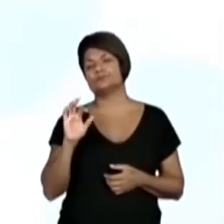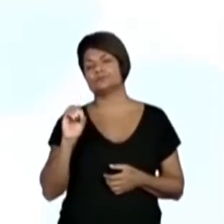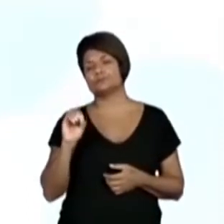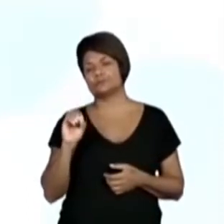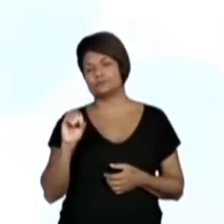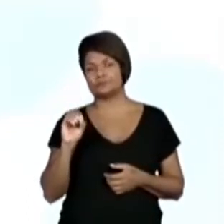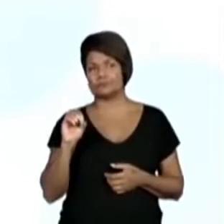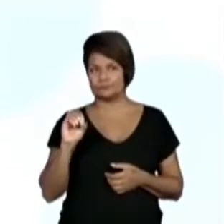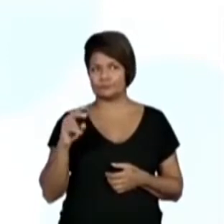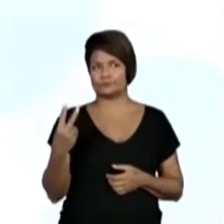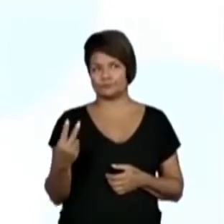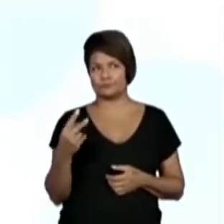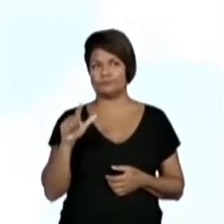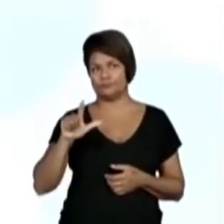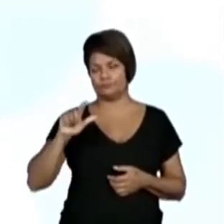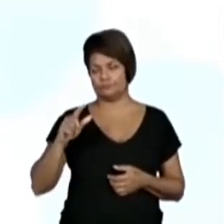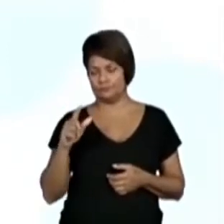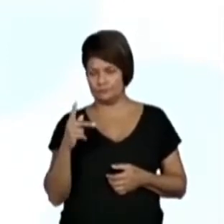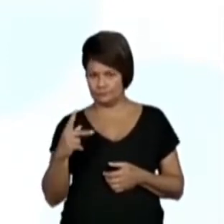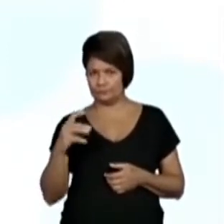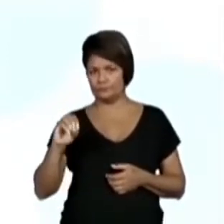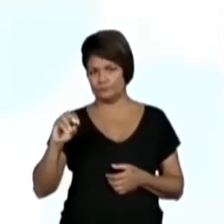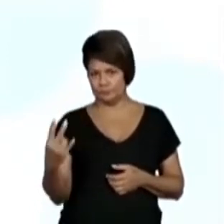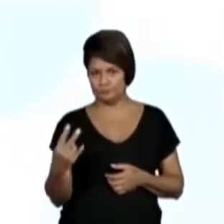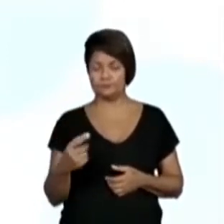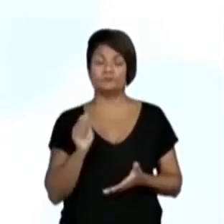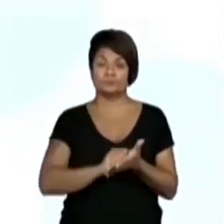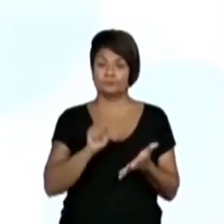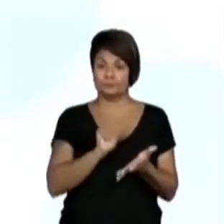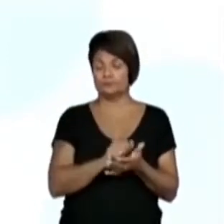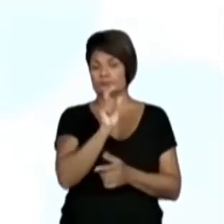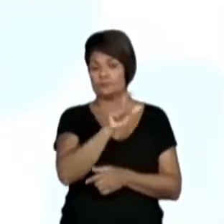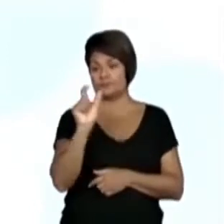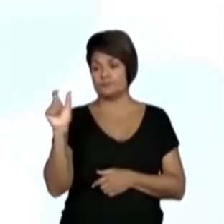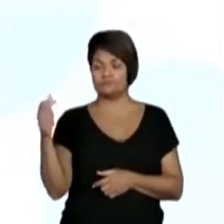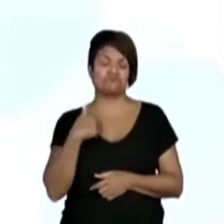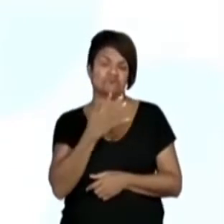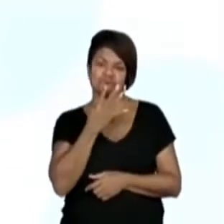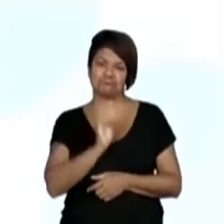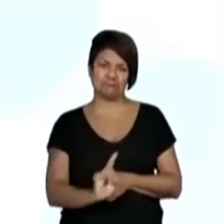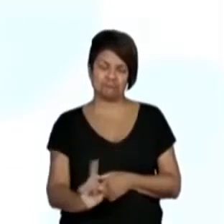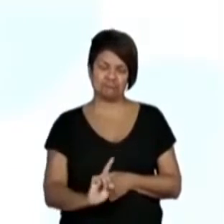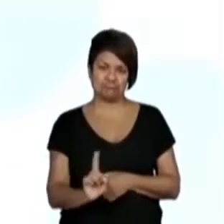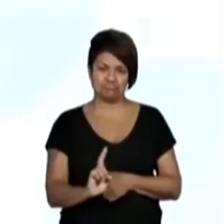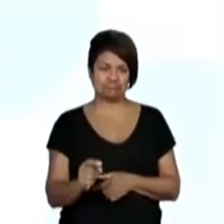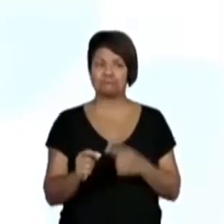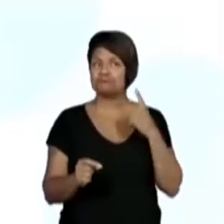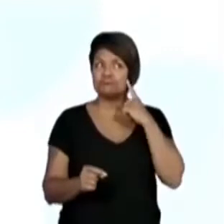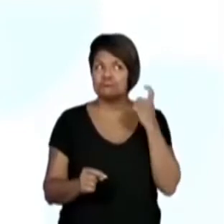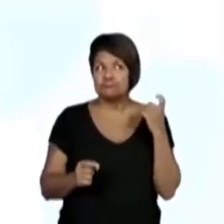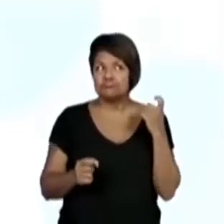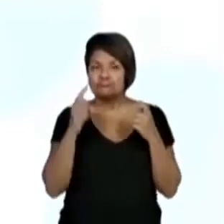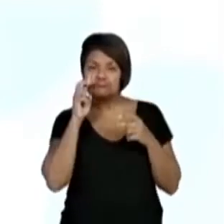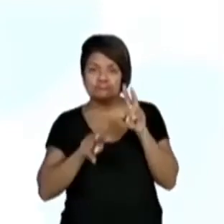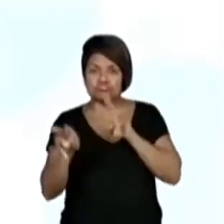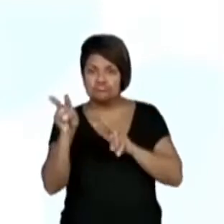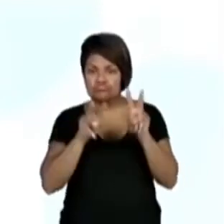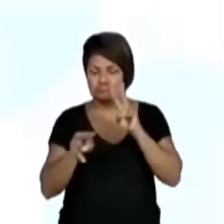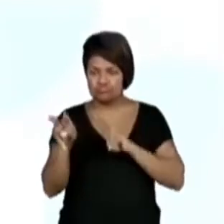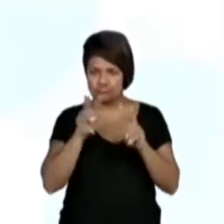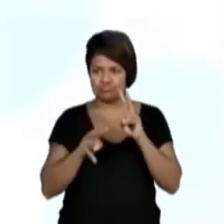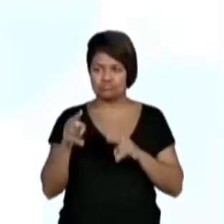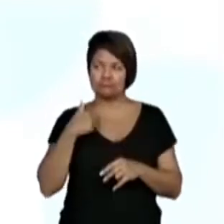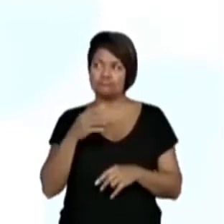LP 02. Grafar palavras desconhecidas, apoiando-se no som e na grafia de